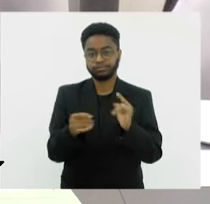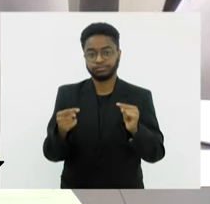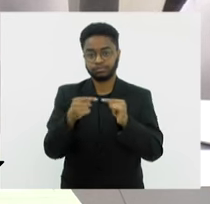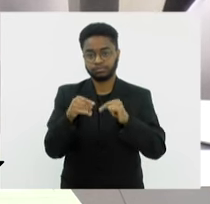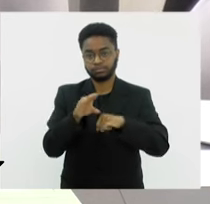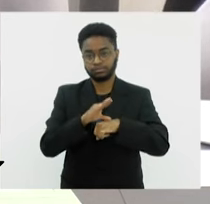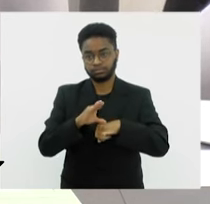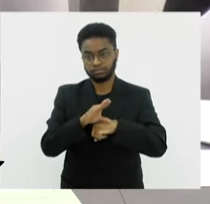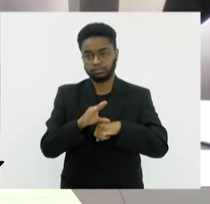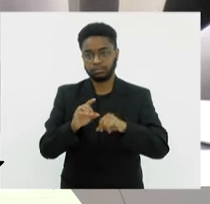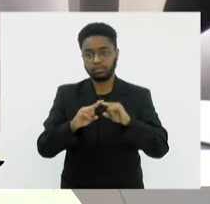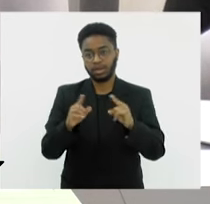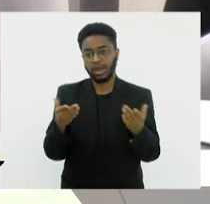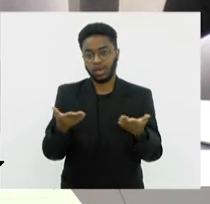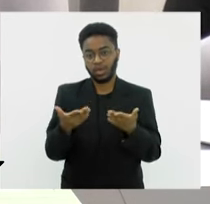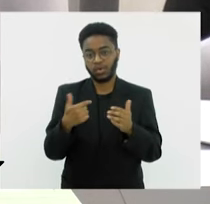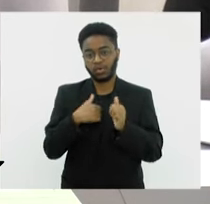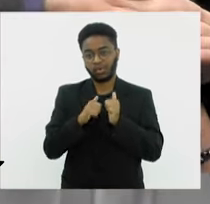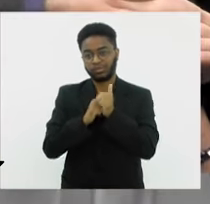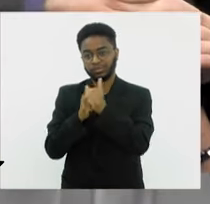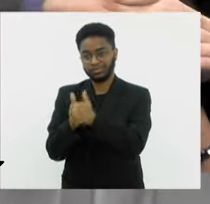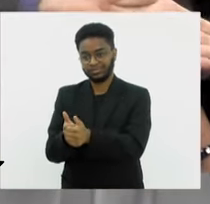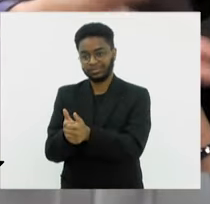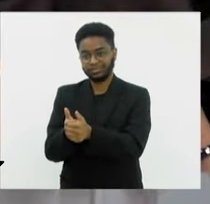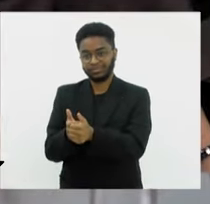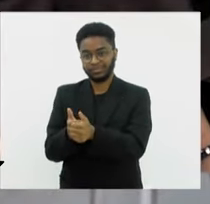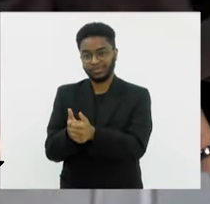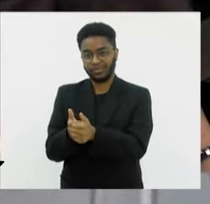Dessa vez eu estou acompanhando o filho mais novo.